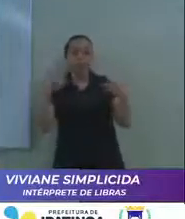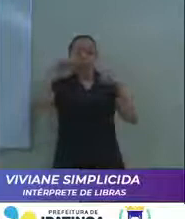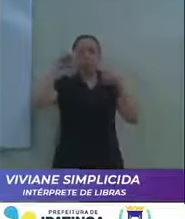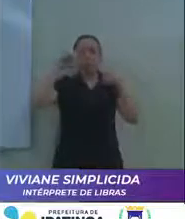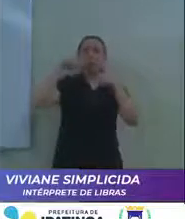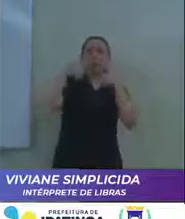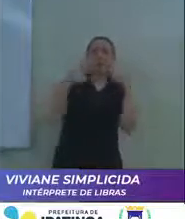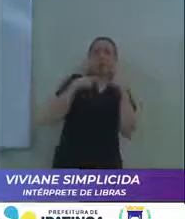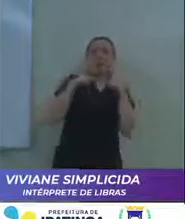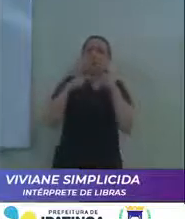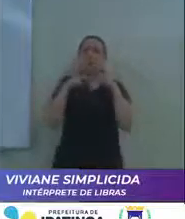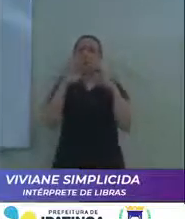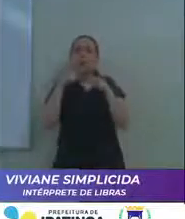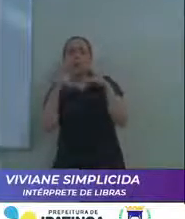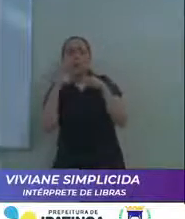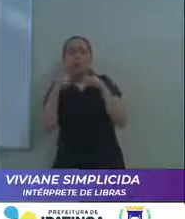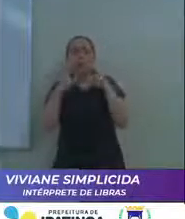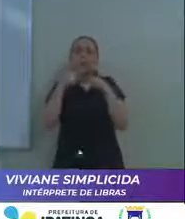são momentos de tantas